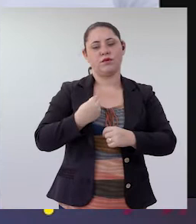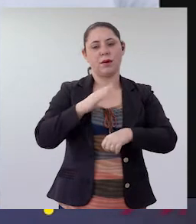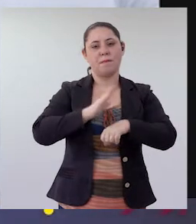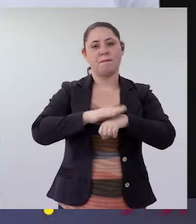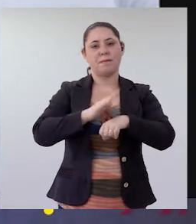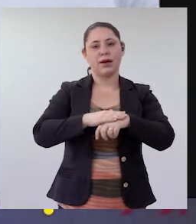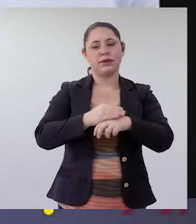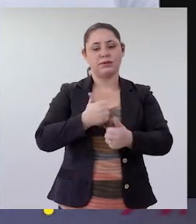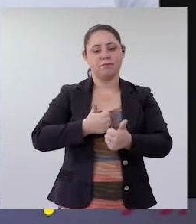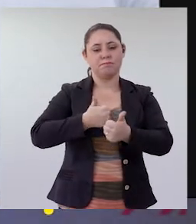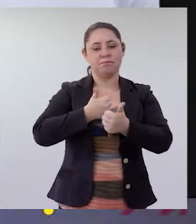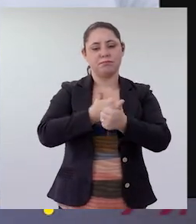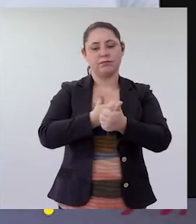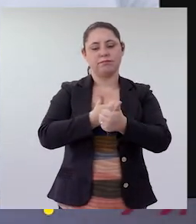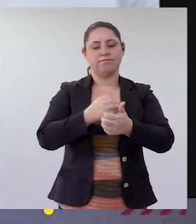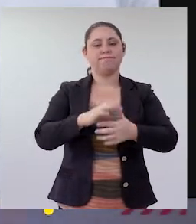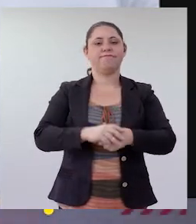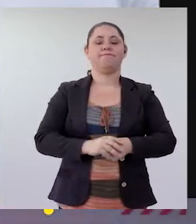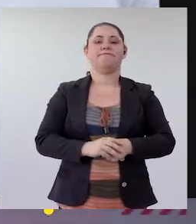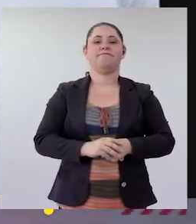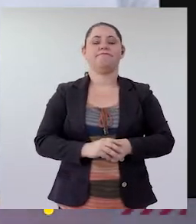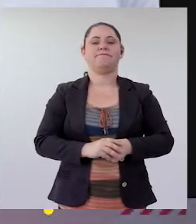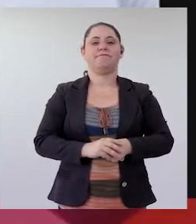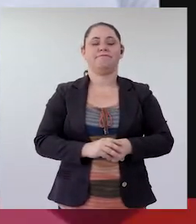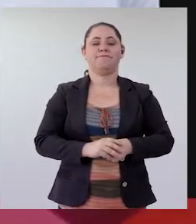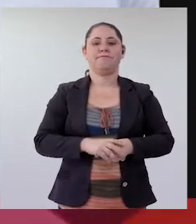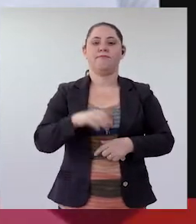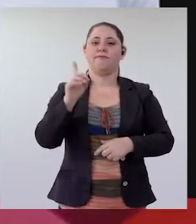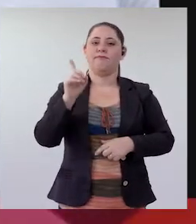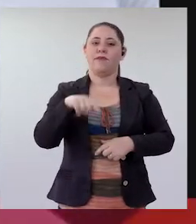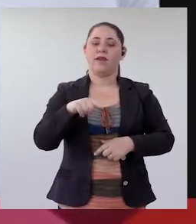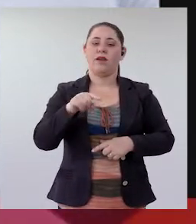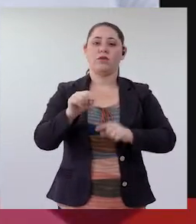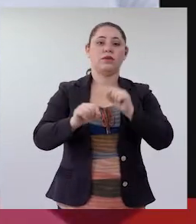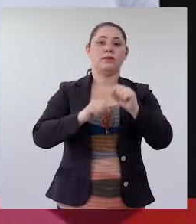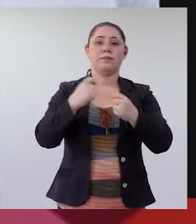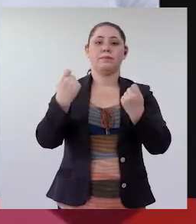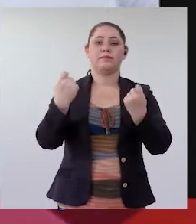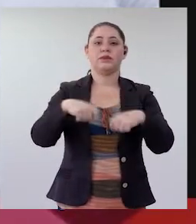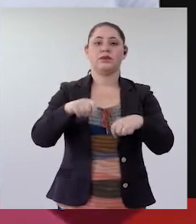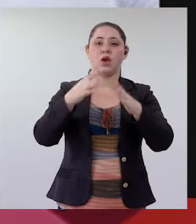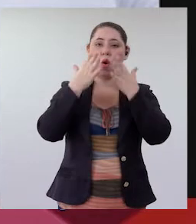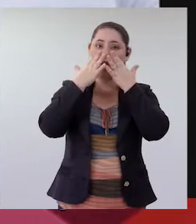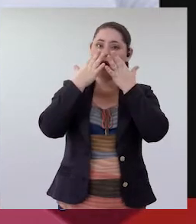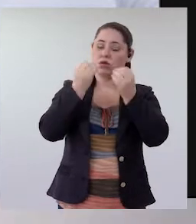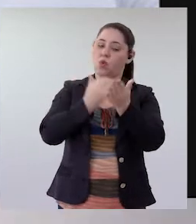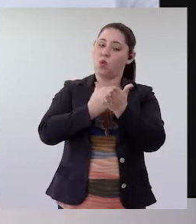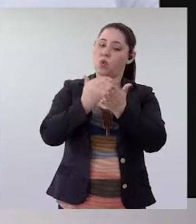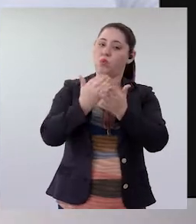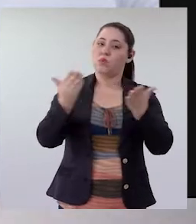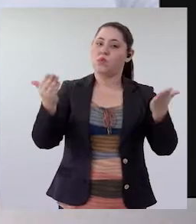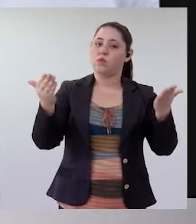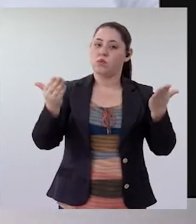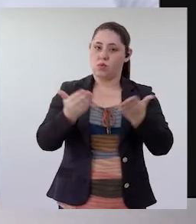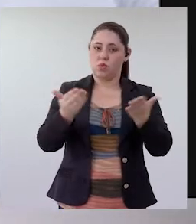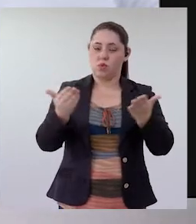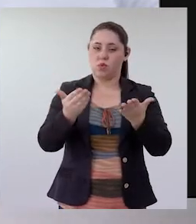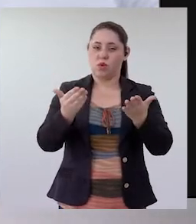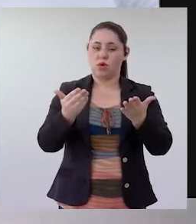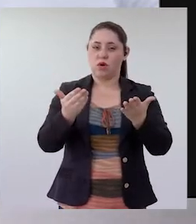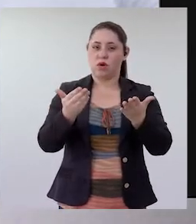você bem destacou. Então, é algo que a gente precisa estar atento, ainda está no início,